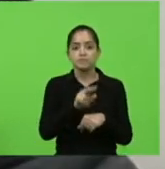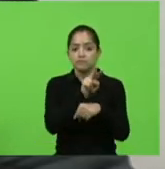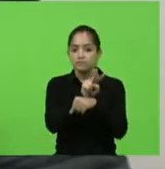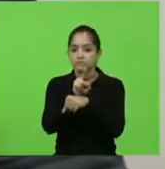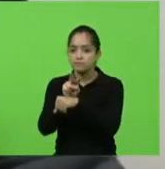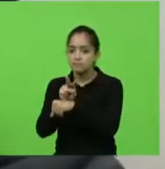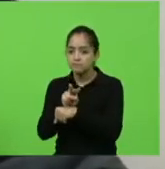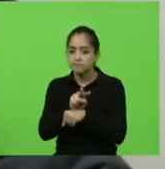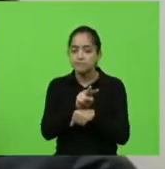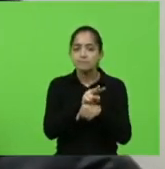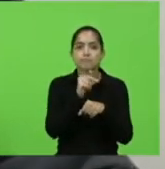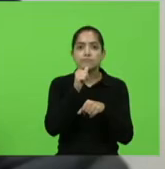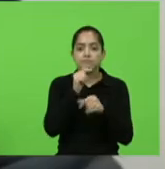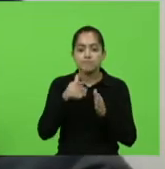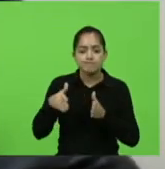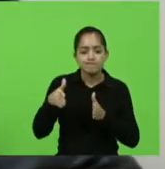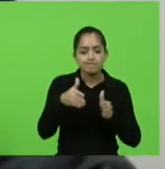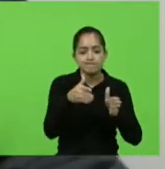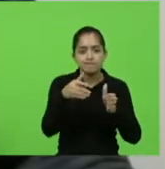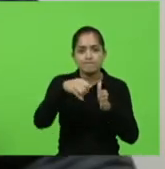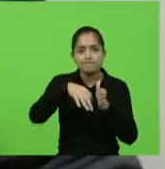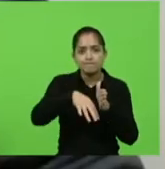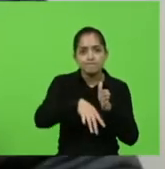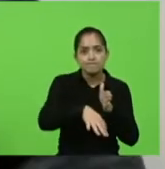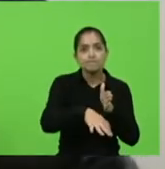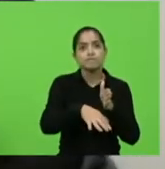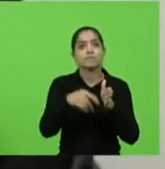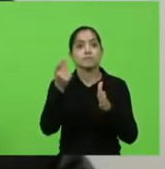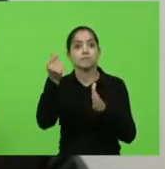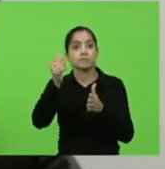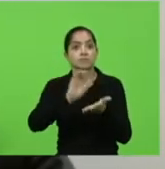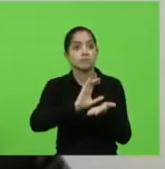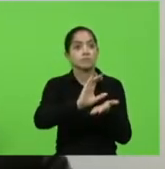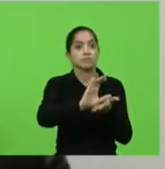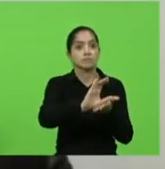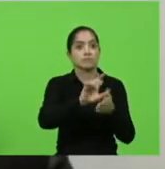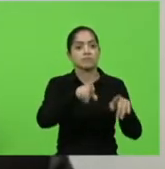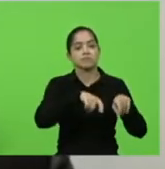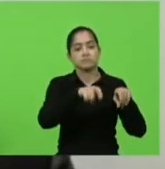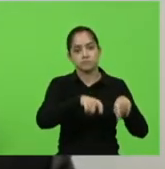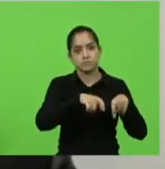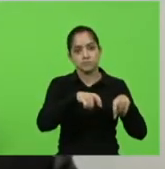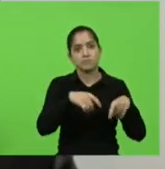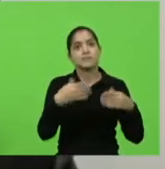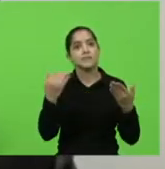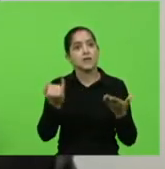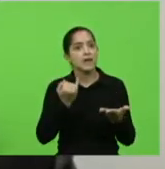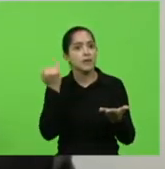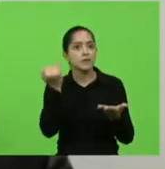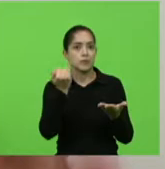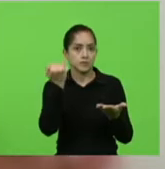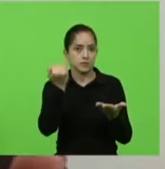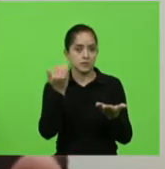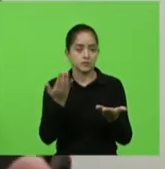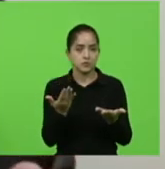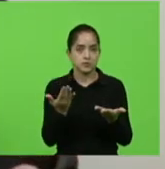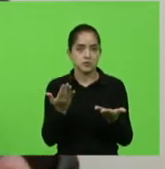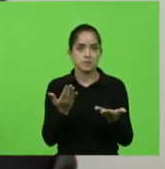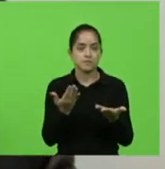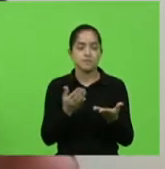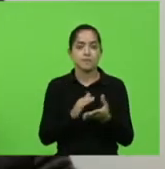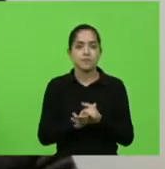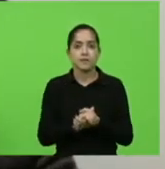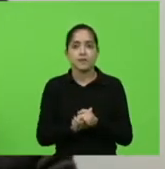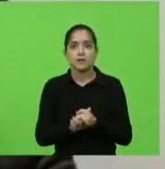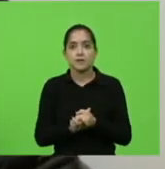de mananciais, crédito rural. E aqui eu julgo muito importante, porque se nós